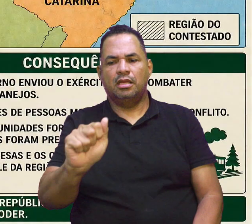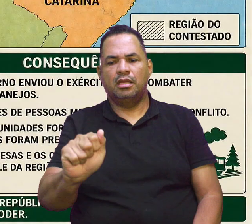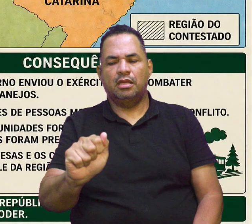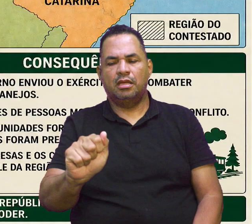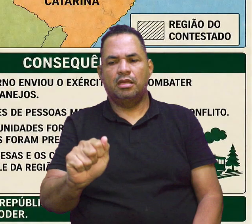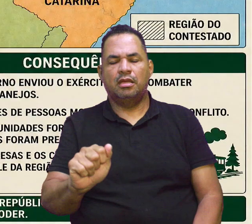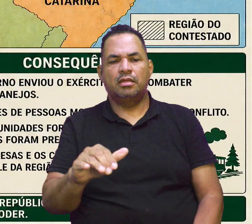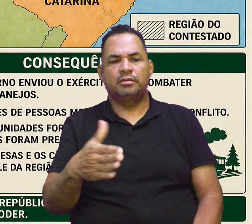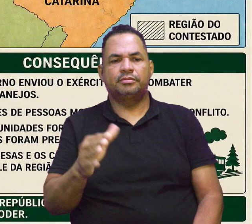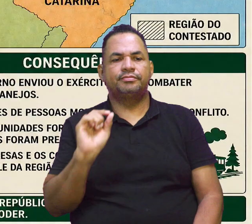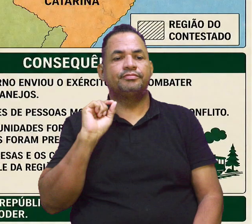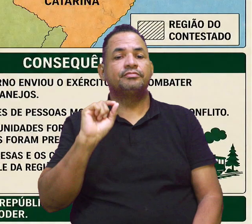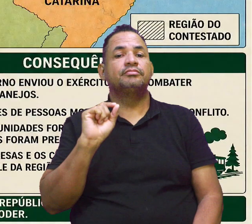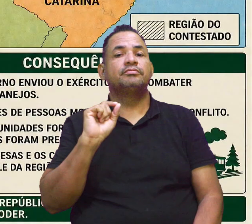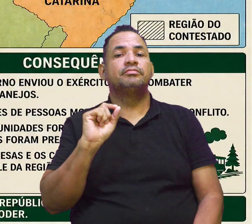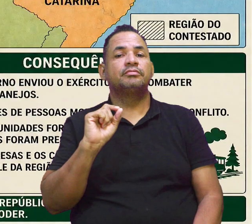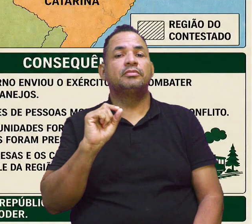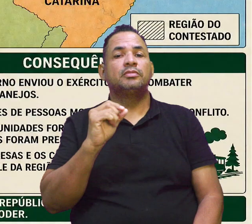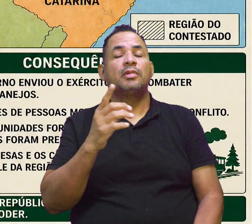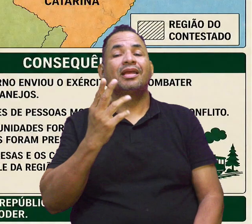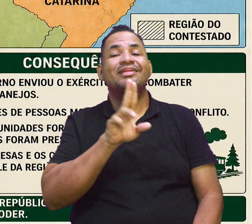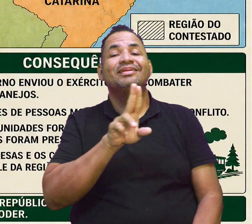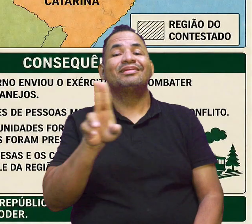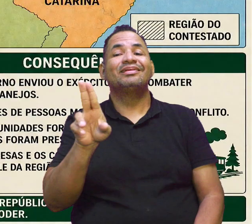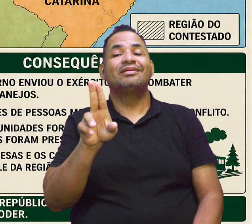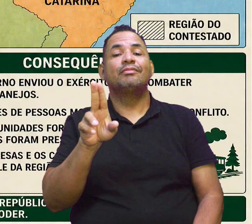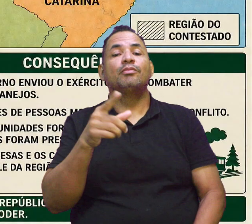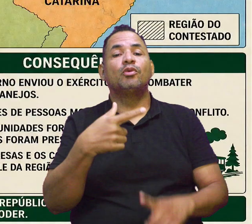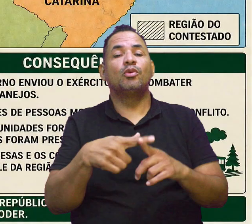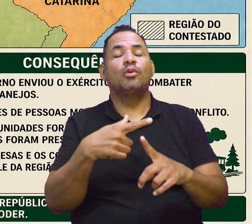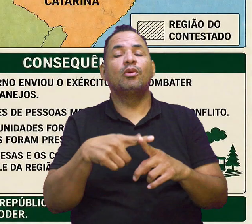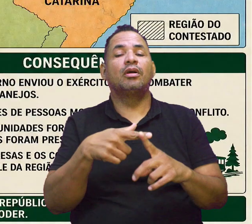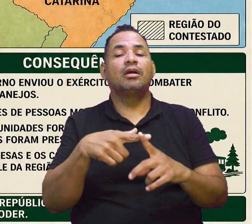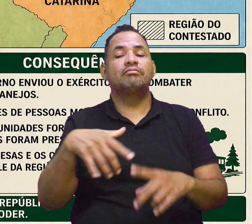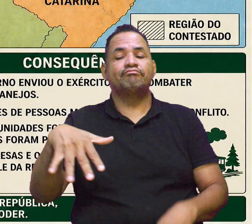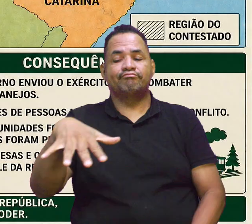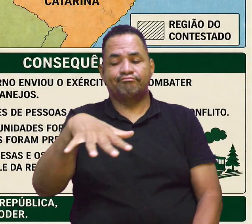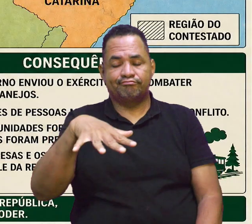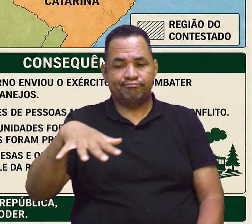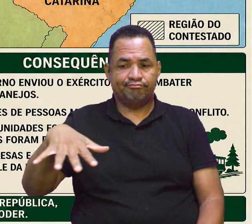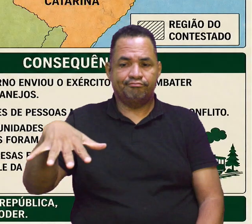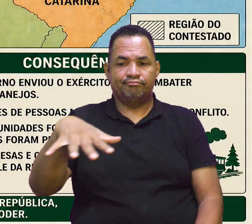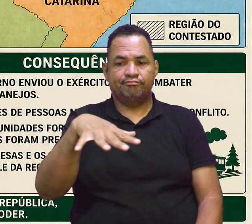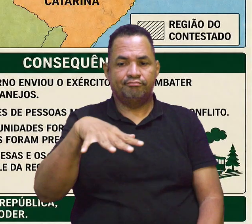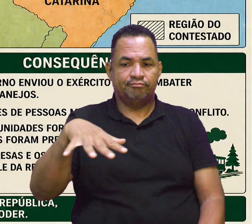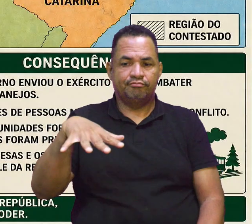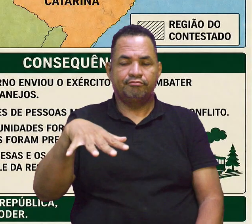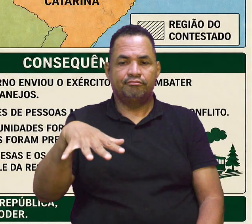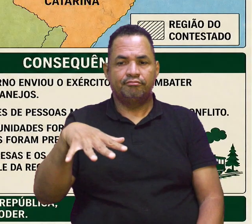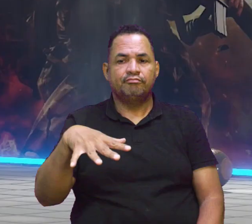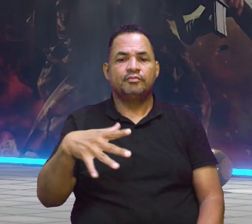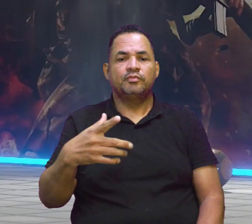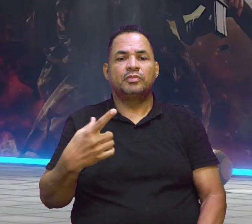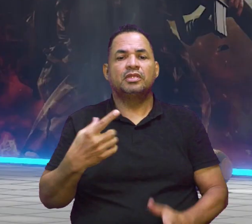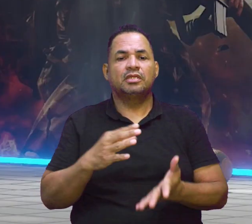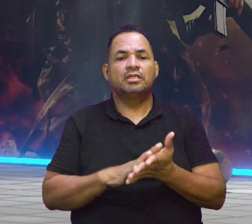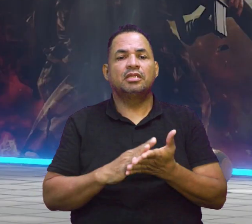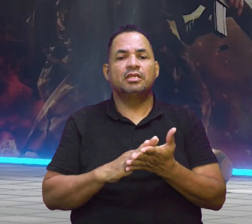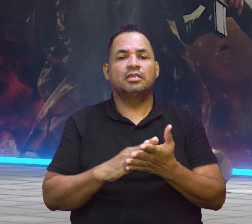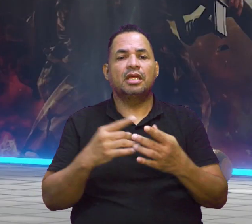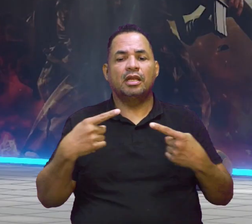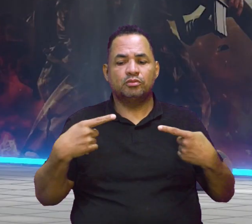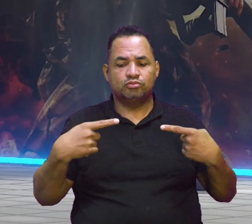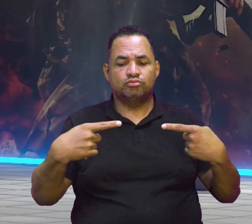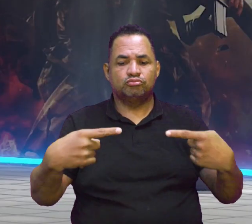Contestado por quê? Porque essa região estava sendo contestada por 2